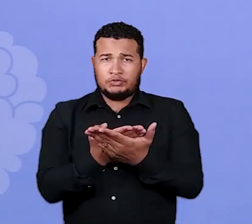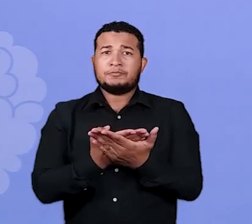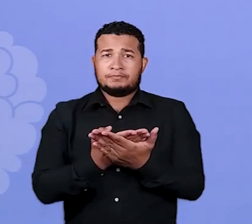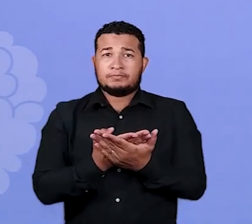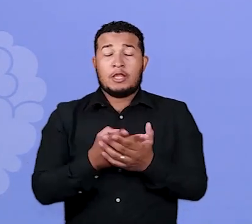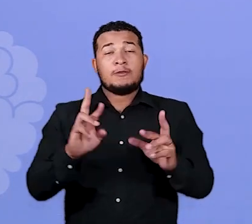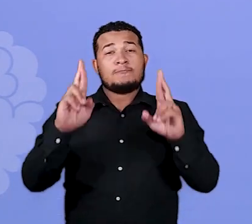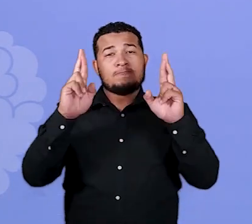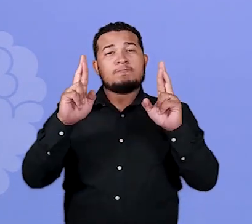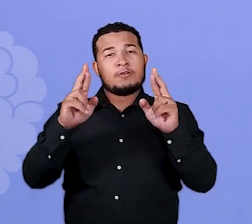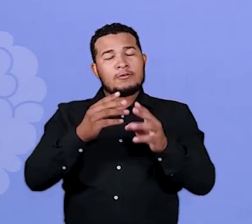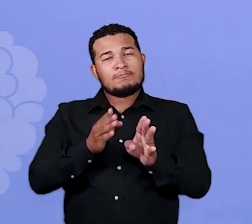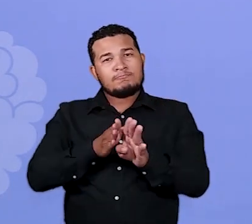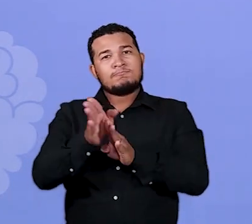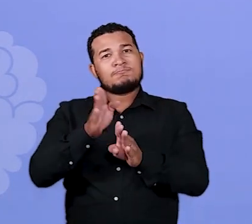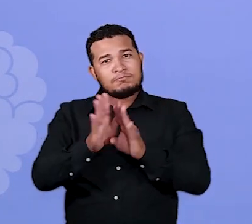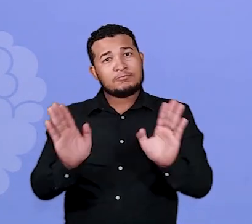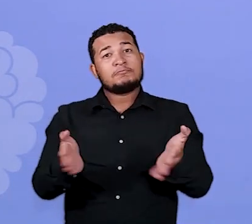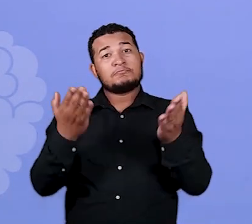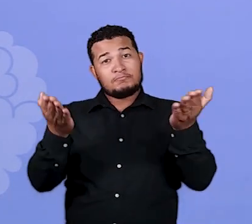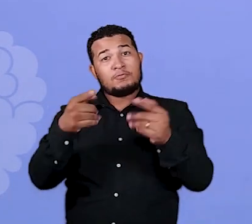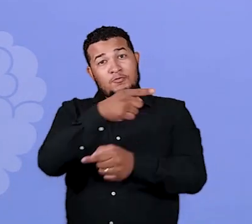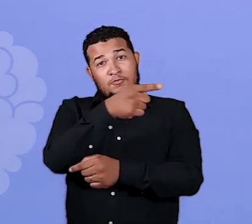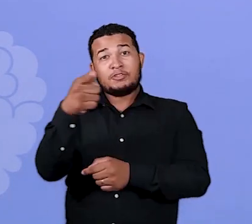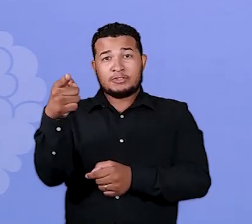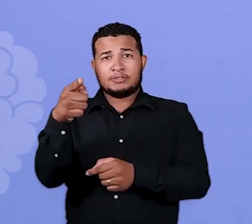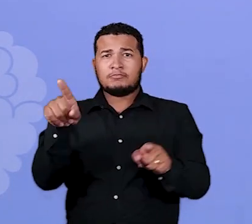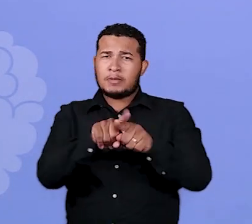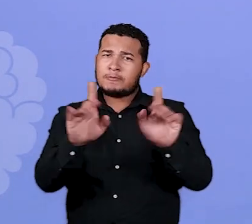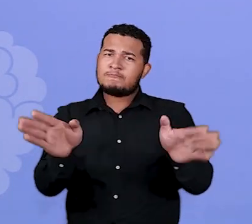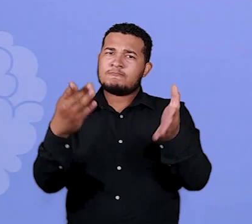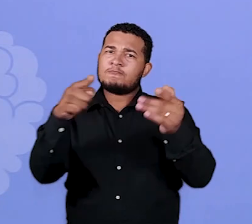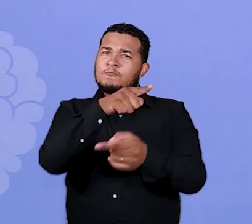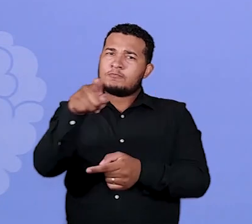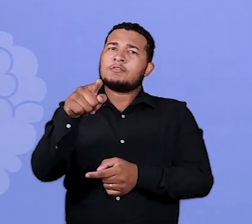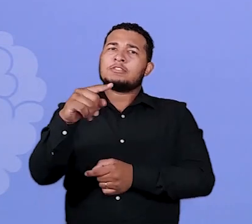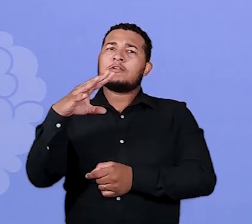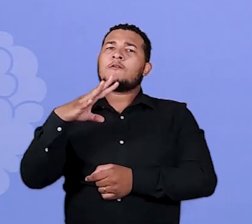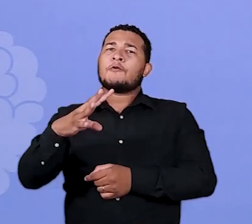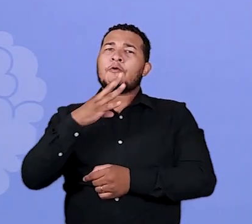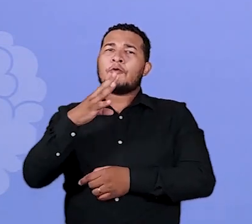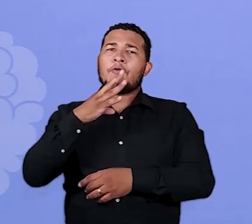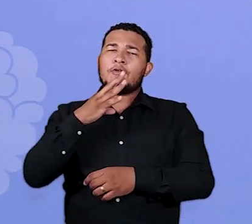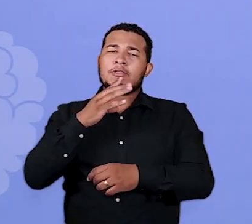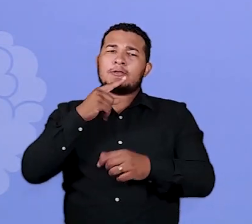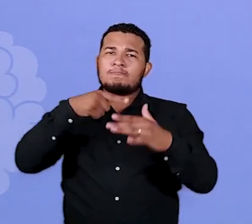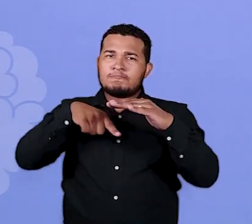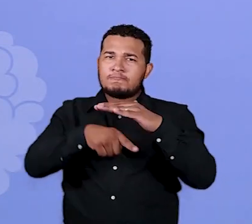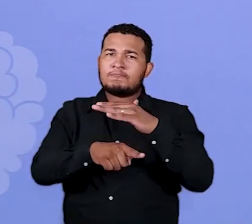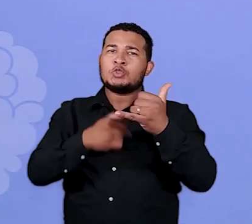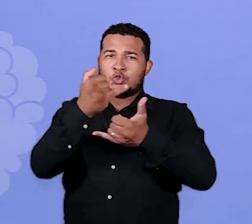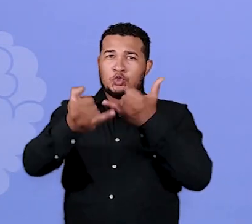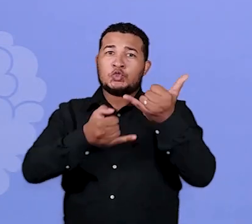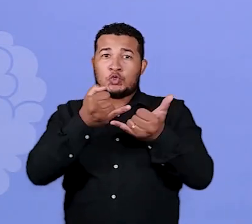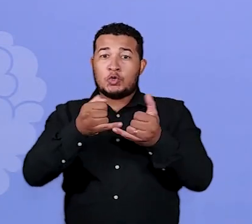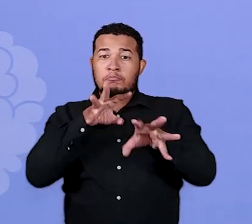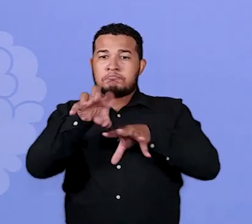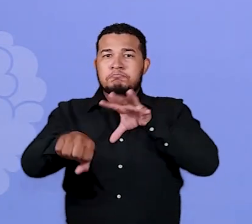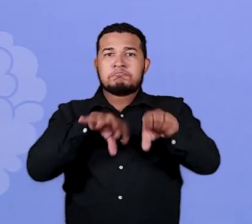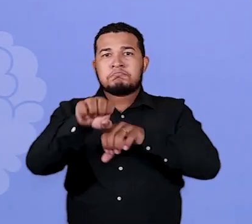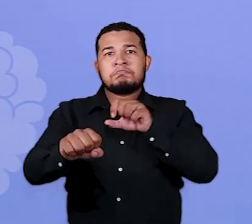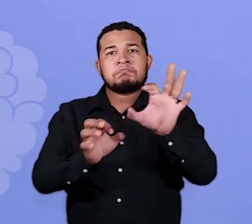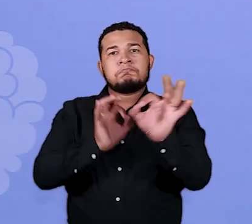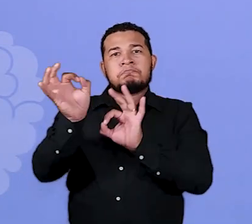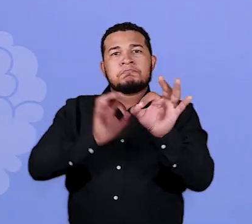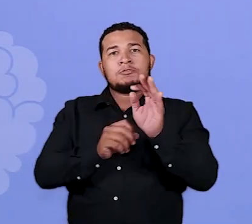e compreender que, assim como o jogo de xadrez, você vai ter que galgar alguns passos, você vai enfrentar alguns desafios para que no